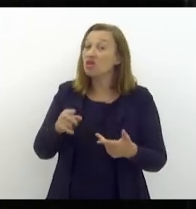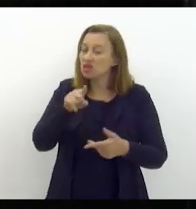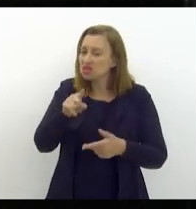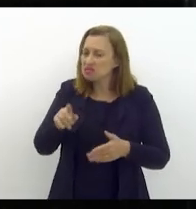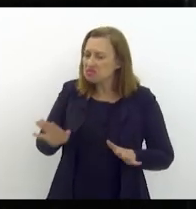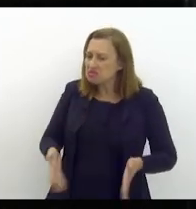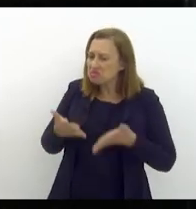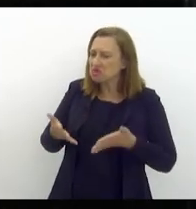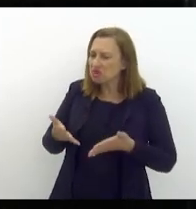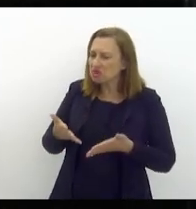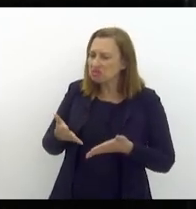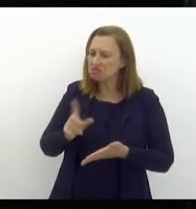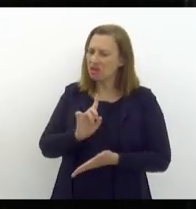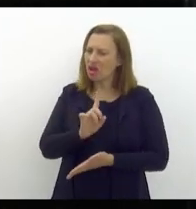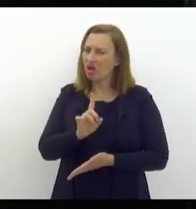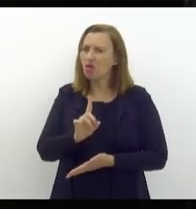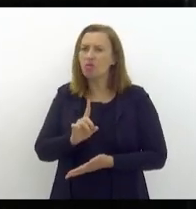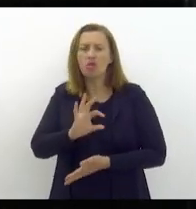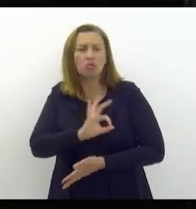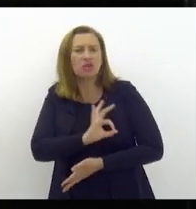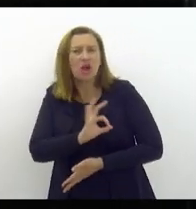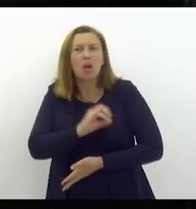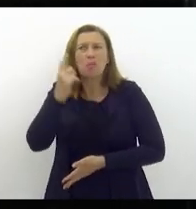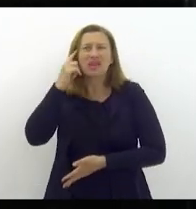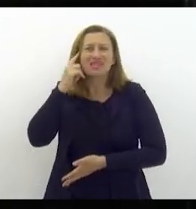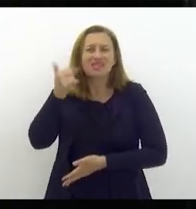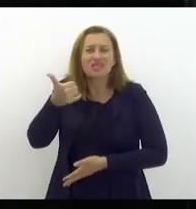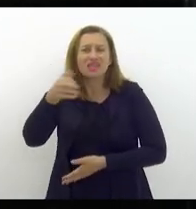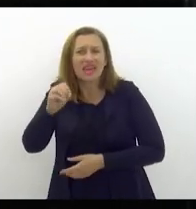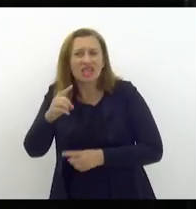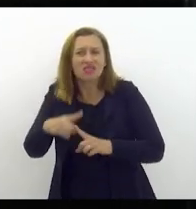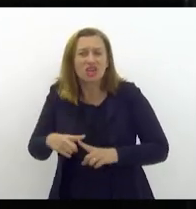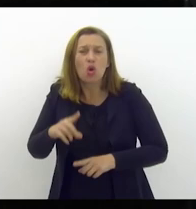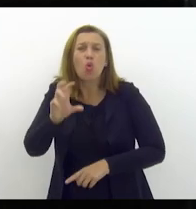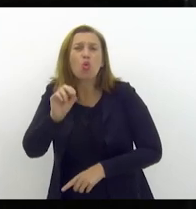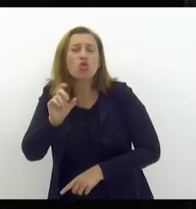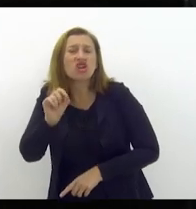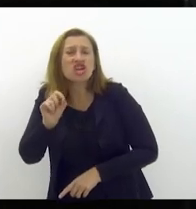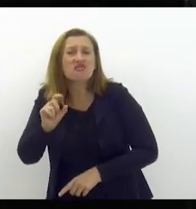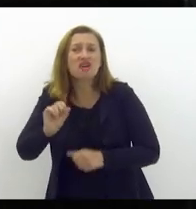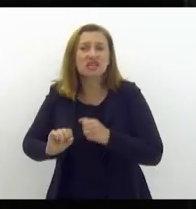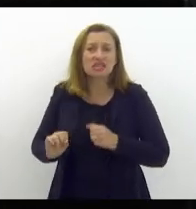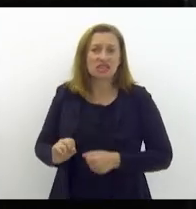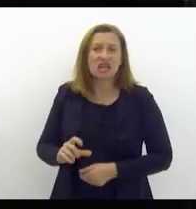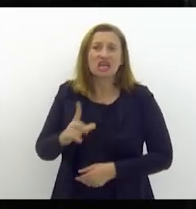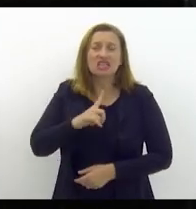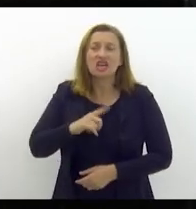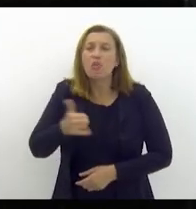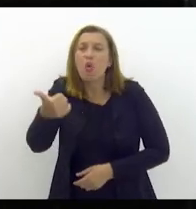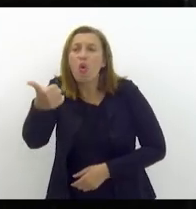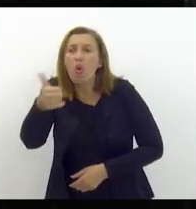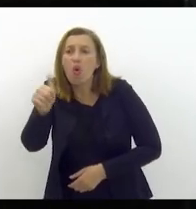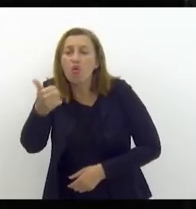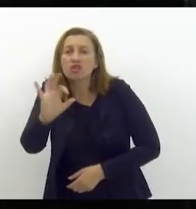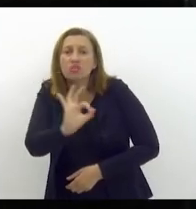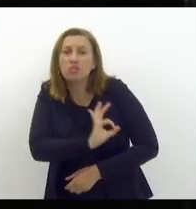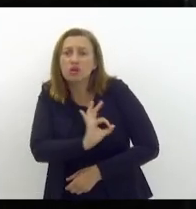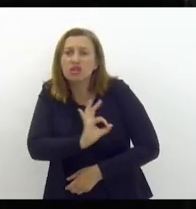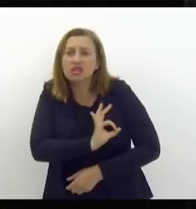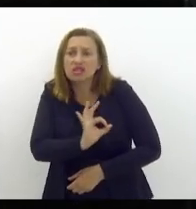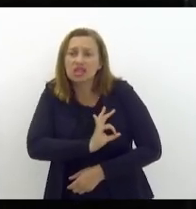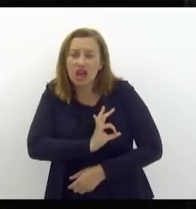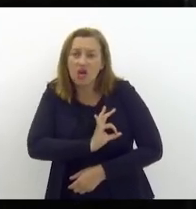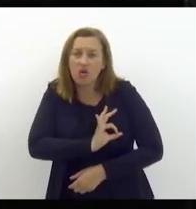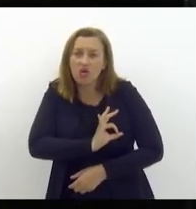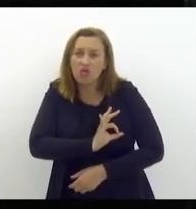policiais. Os nossos policiais vêm pensando 10 vezes o que vai fazer. Nós temos 11 policiais fora de